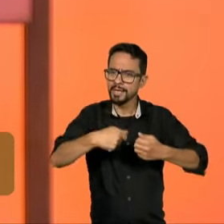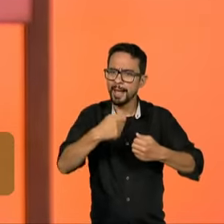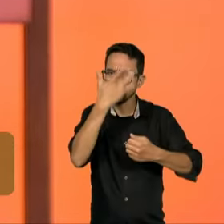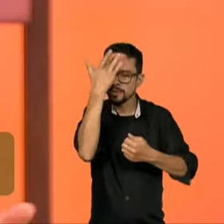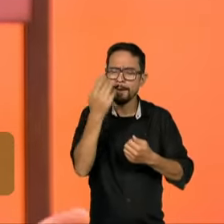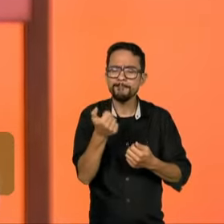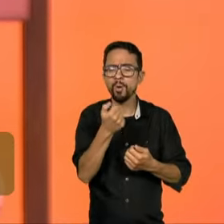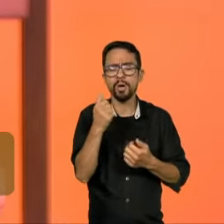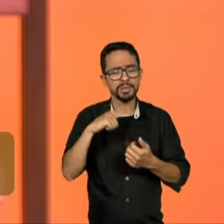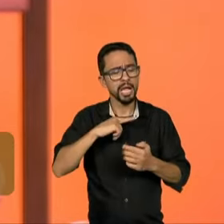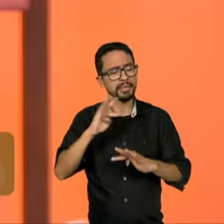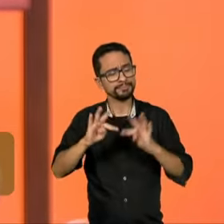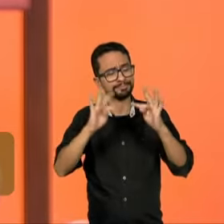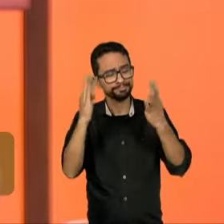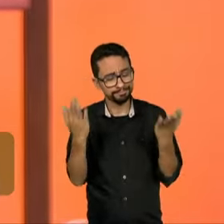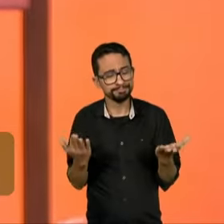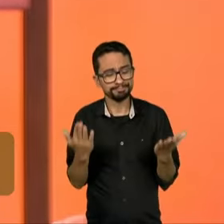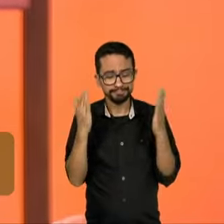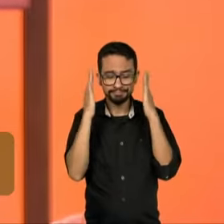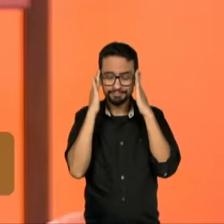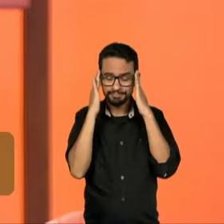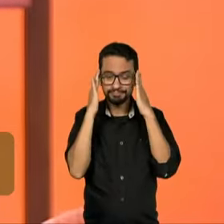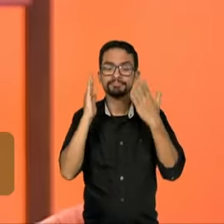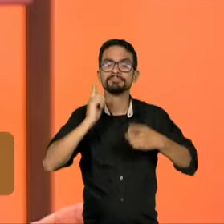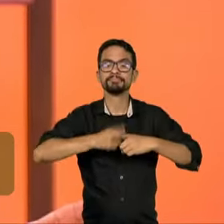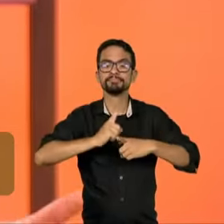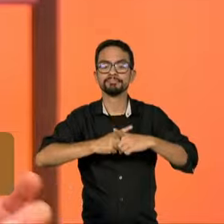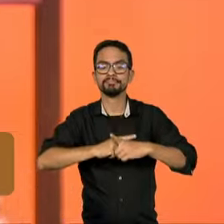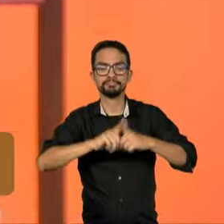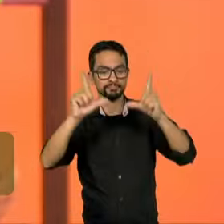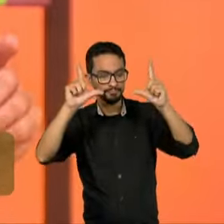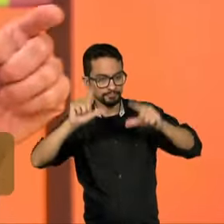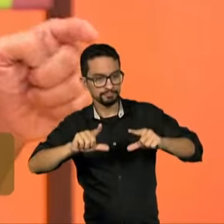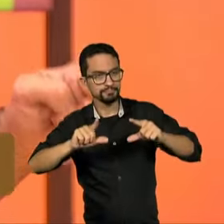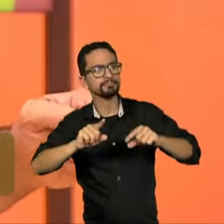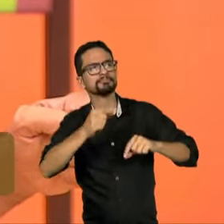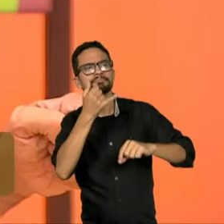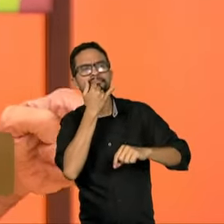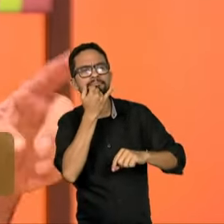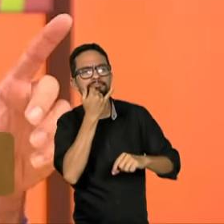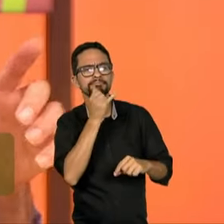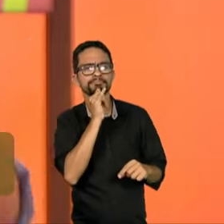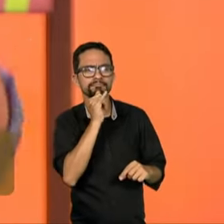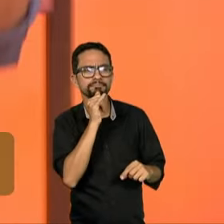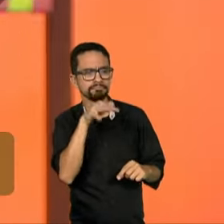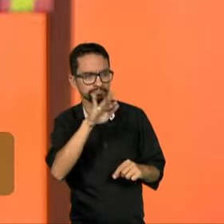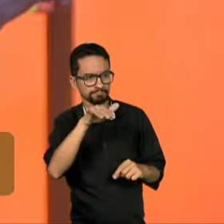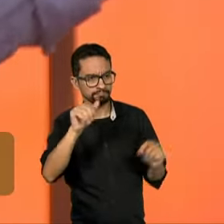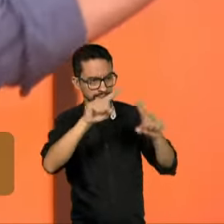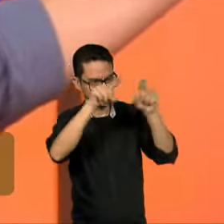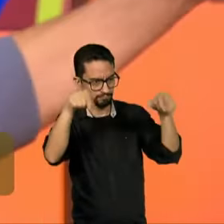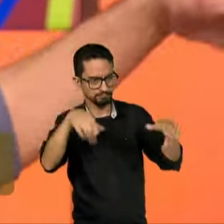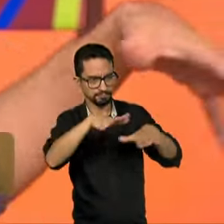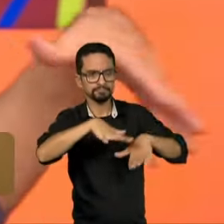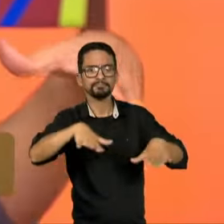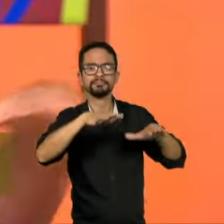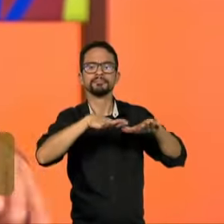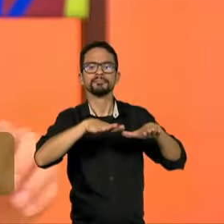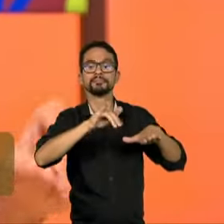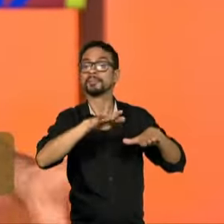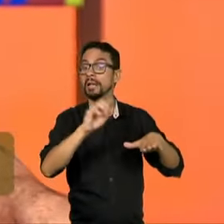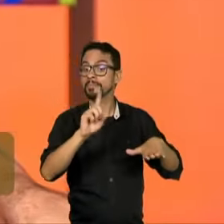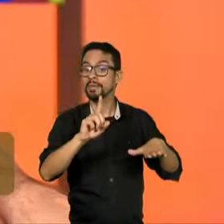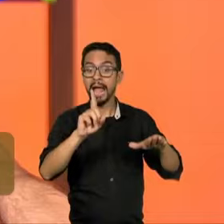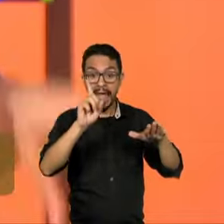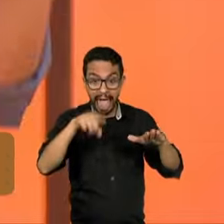tecnologia, e porque você vai diminuir esses quadrantes e dizer, vai chover em Nilópolis. Você não vai chover região metropolitana, não,